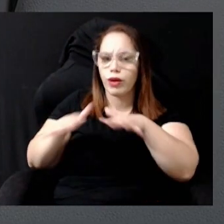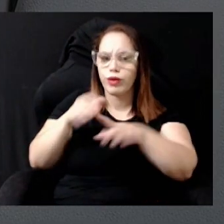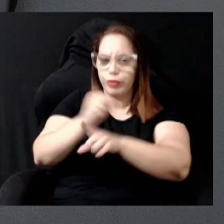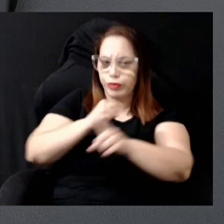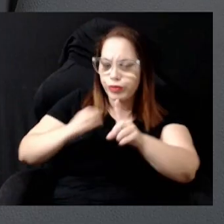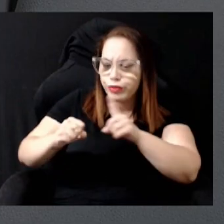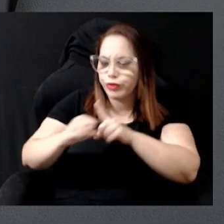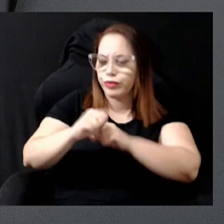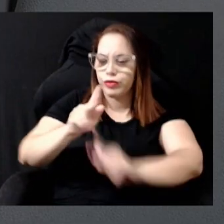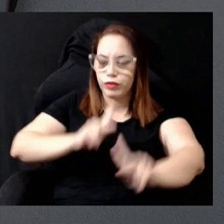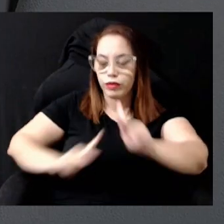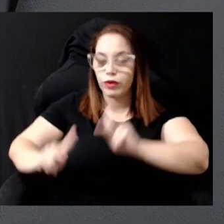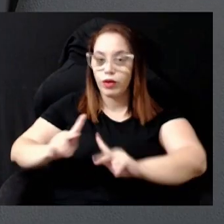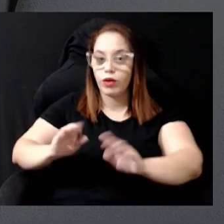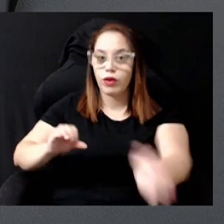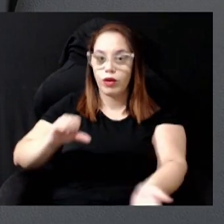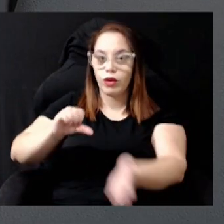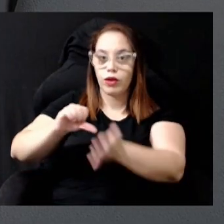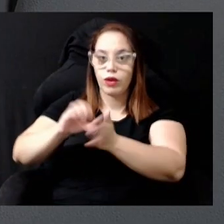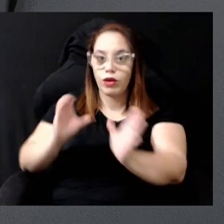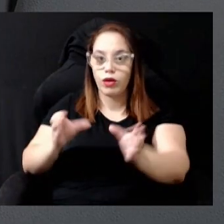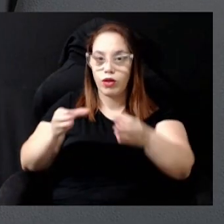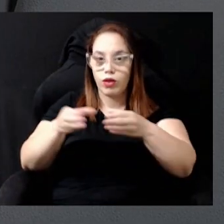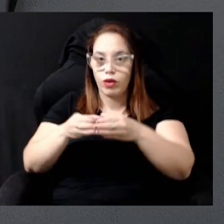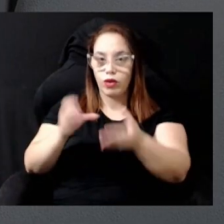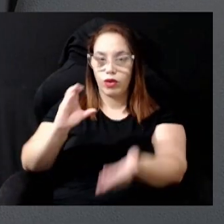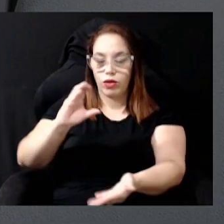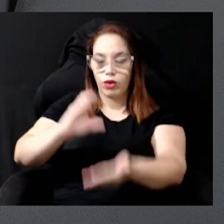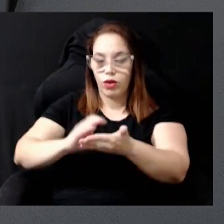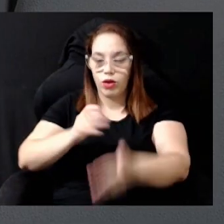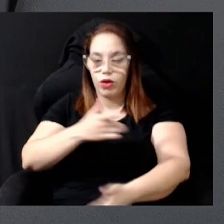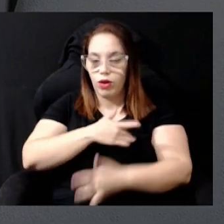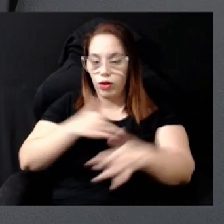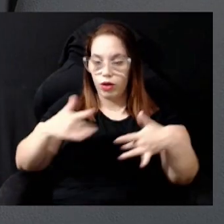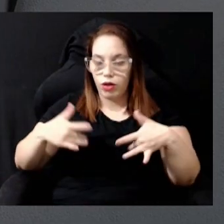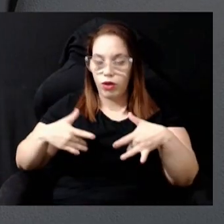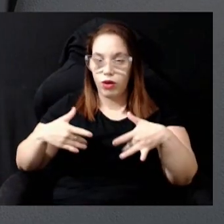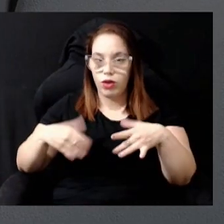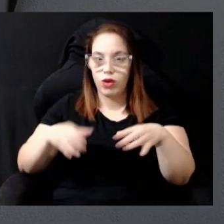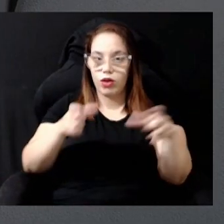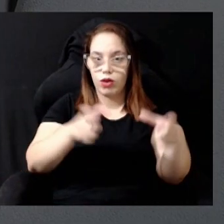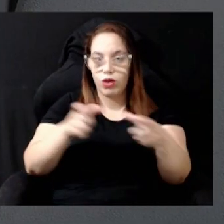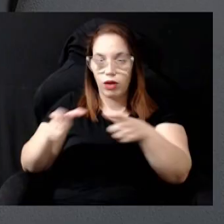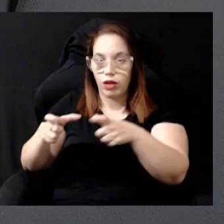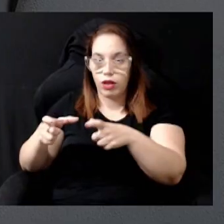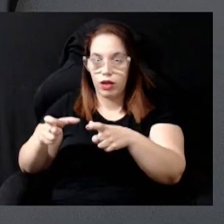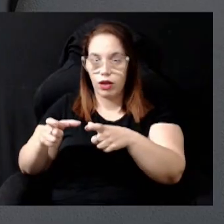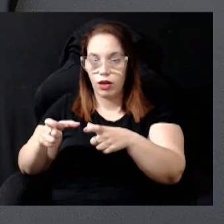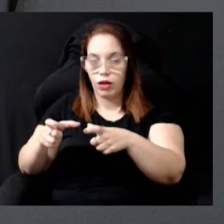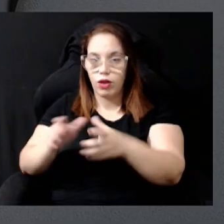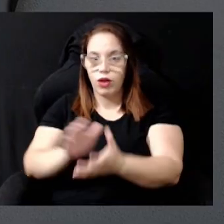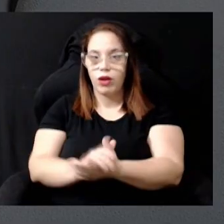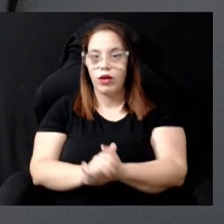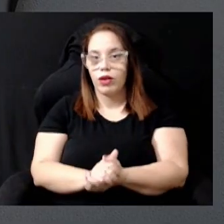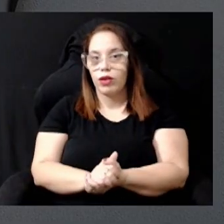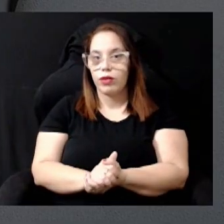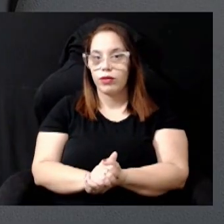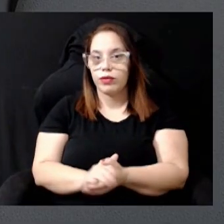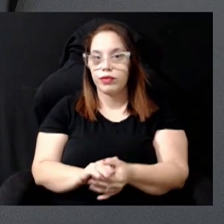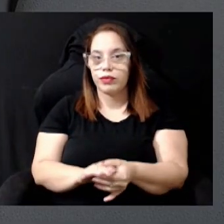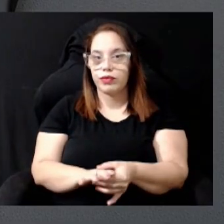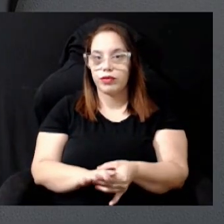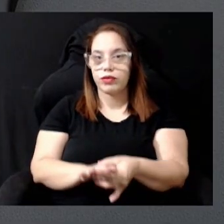nos conselhos, principalmente o Conselho Municipal de Saúde e os conselhos locais e distritais. Então, a estratégia que utilizei